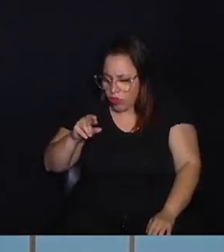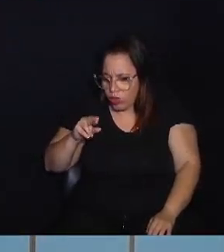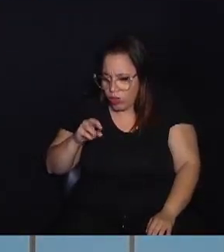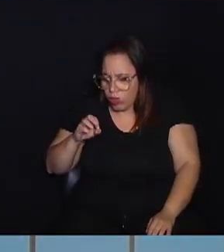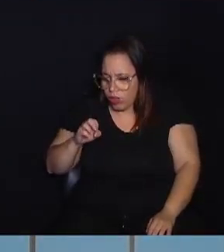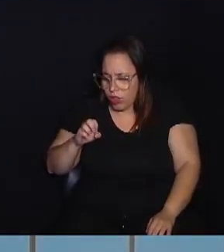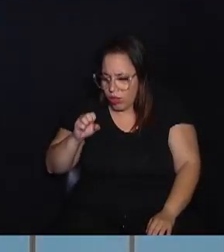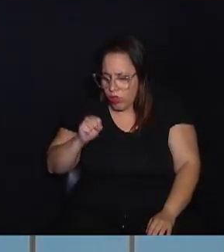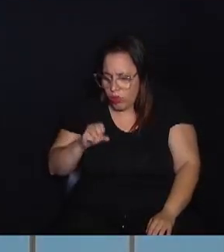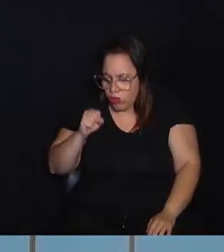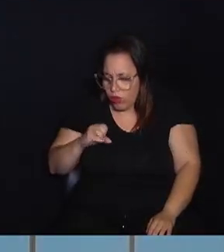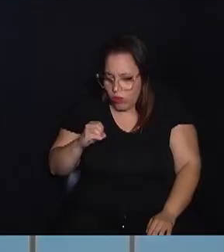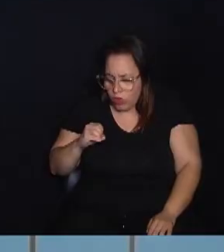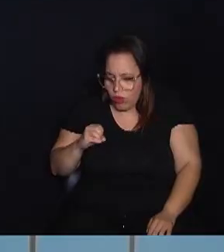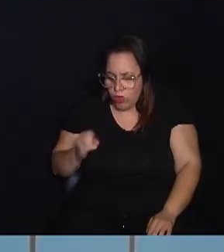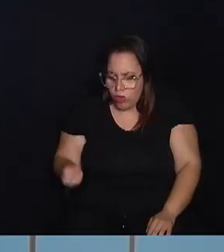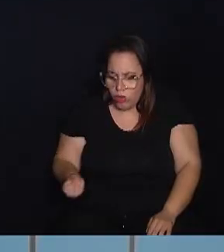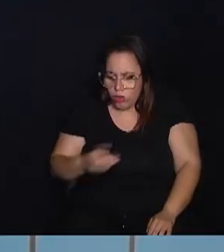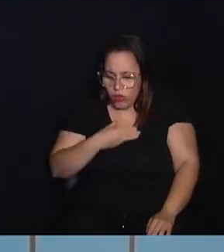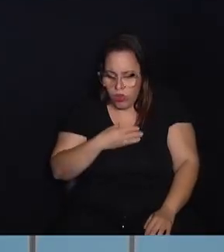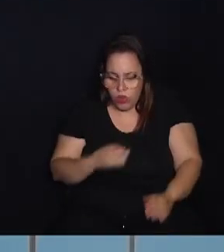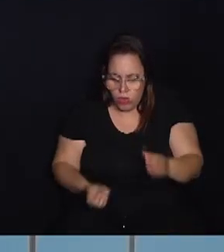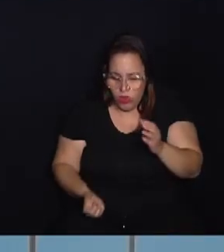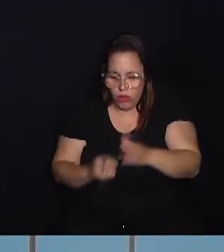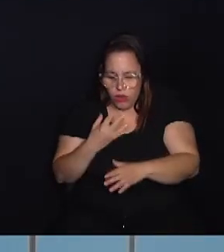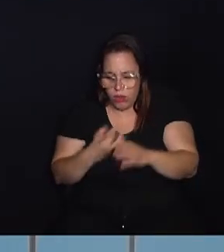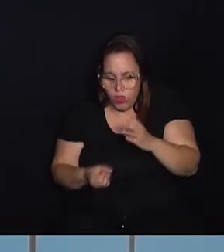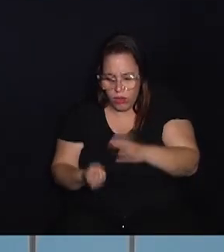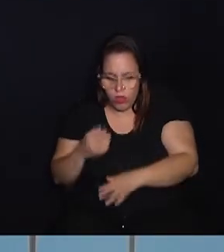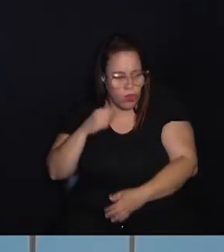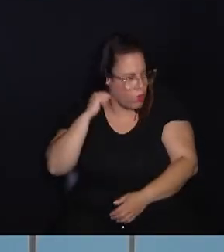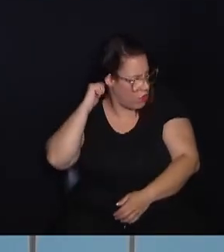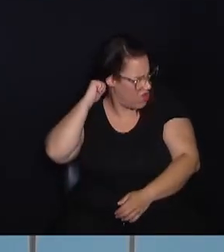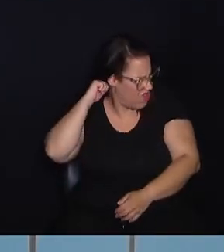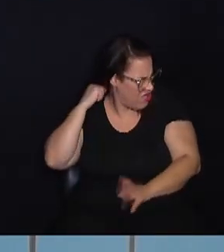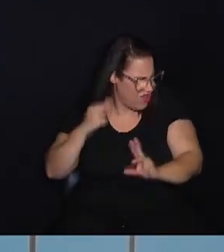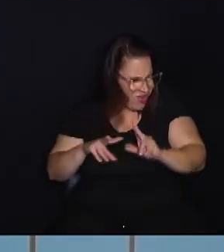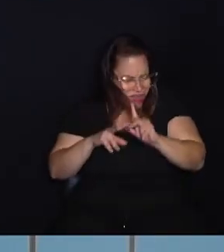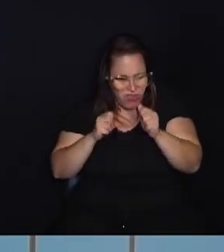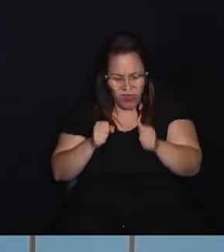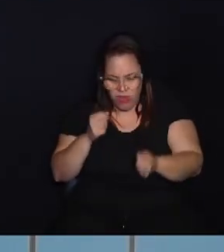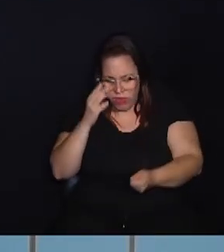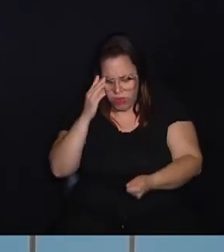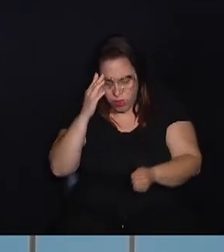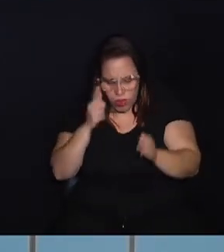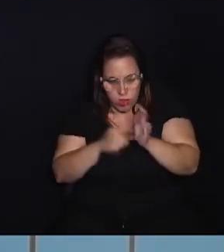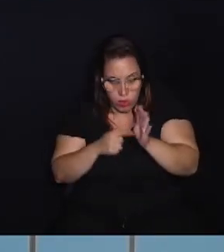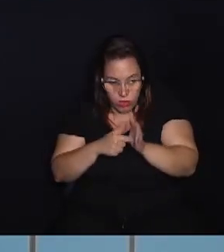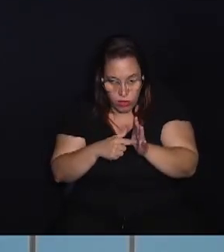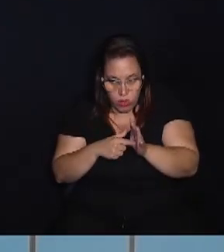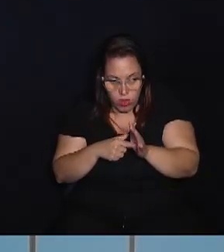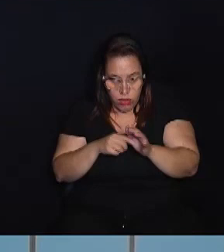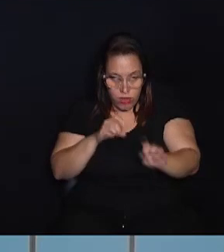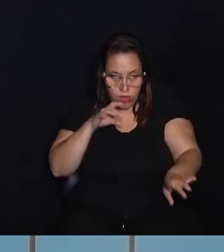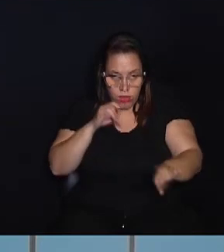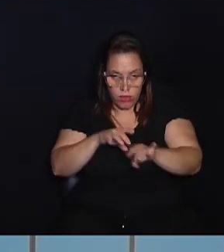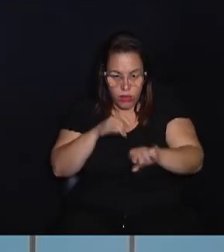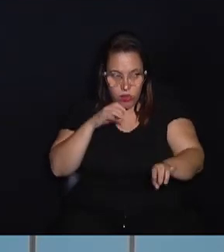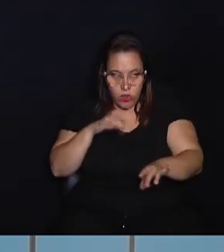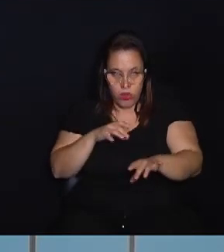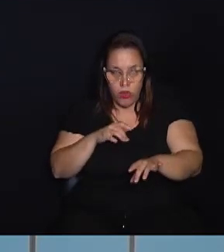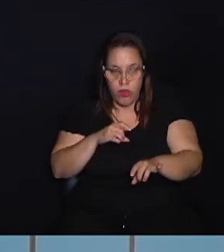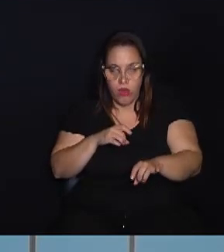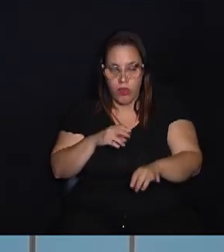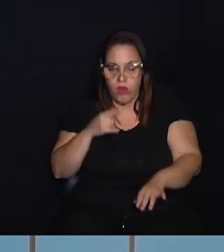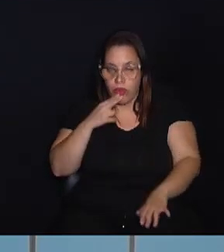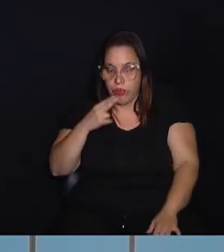do mundo, baseado em evidência científica em todas as temáticas. Então nós temos painel sobre dependência digital, painel sobre